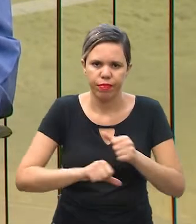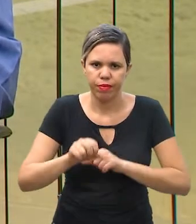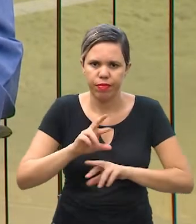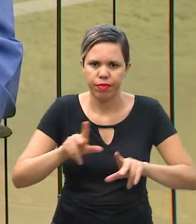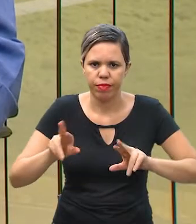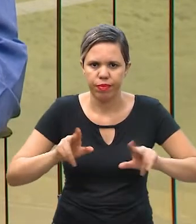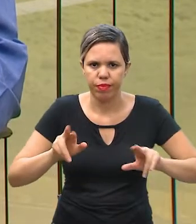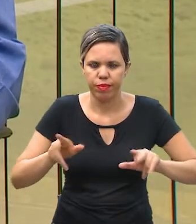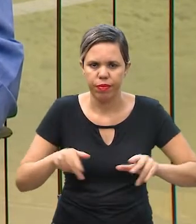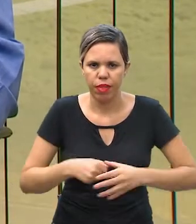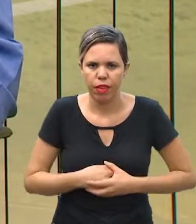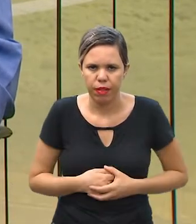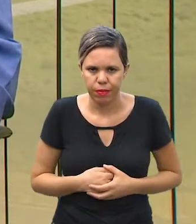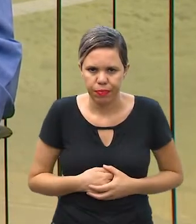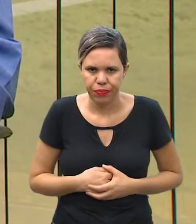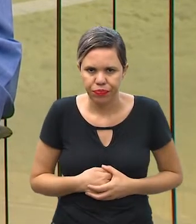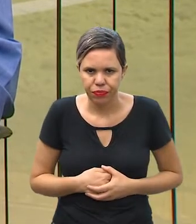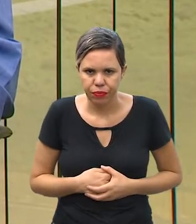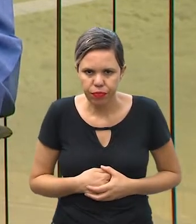mais